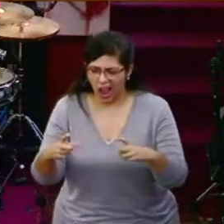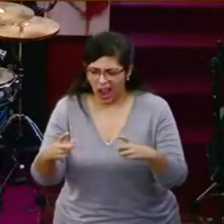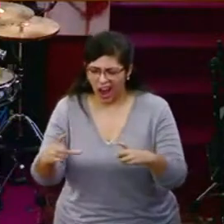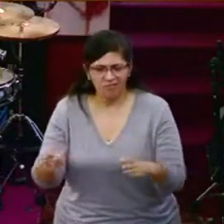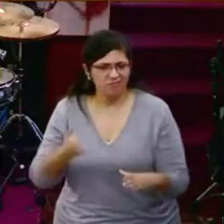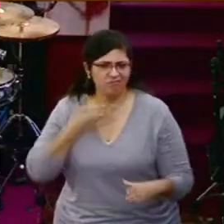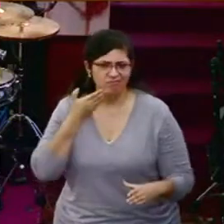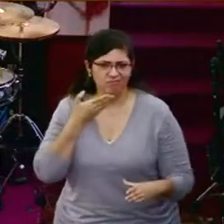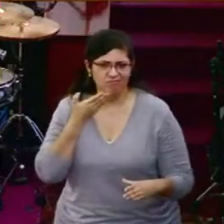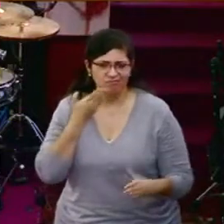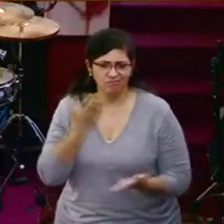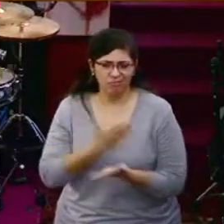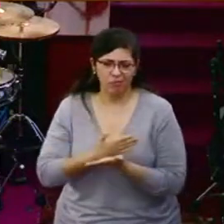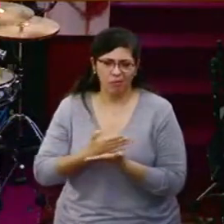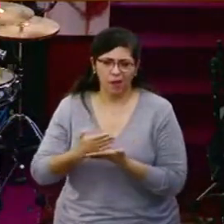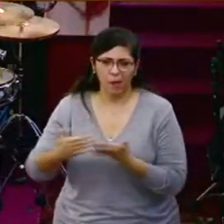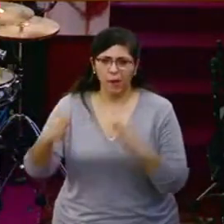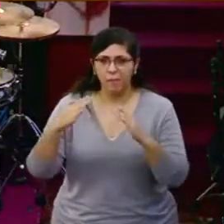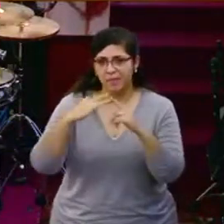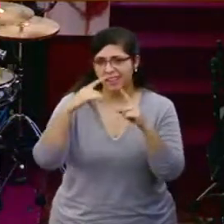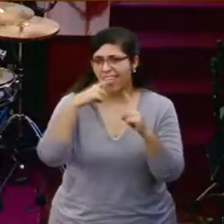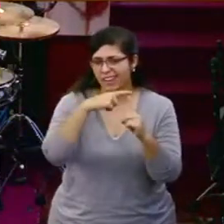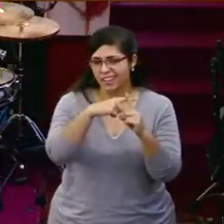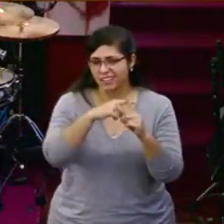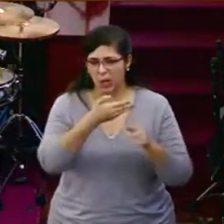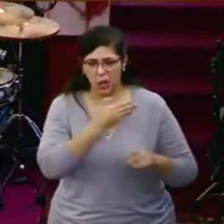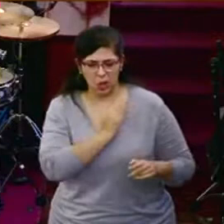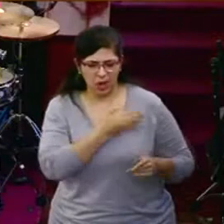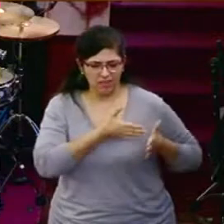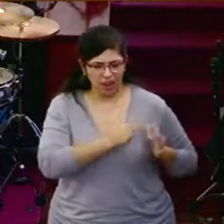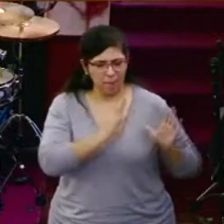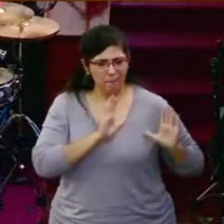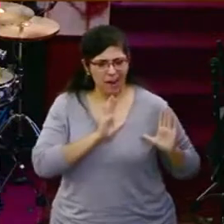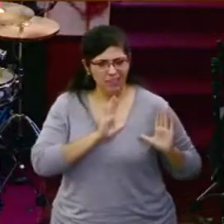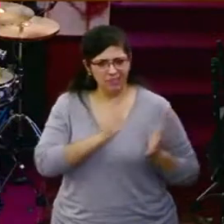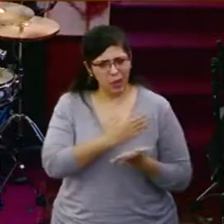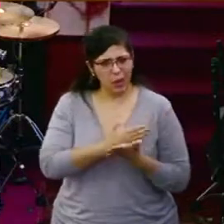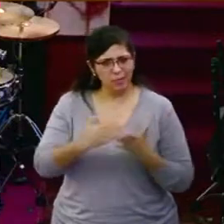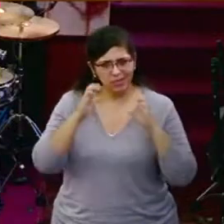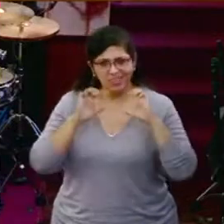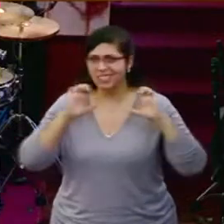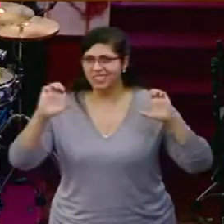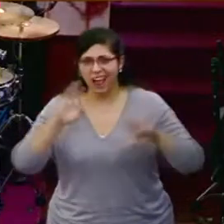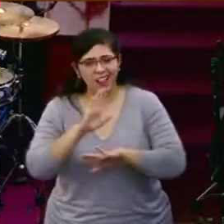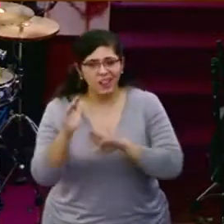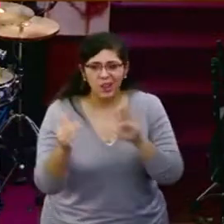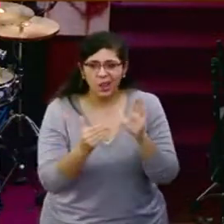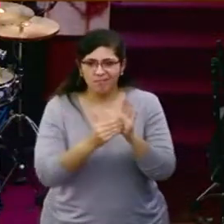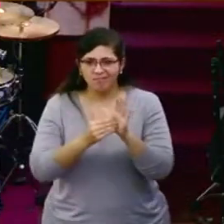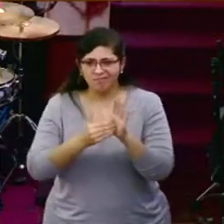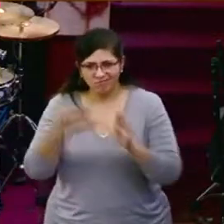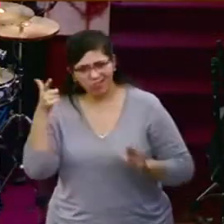fácil plantar uma igreja porque logo deus abriu o coração de lídia então vamos em frente